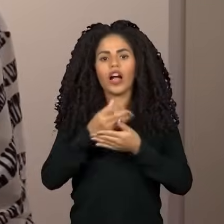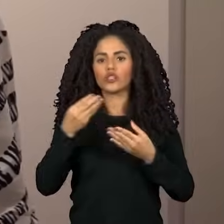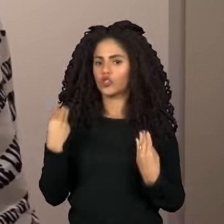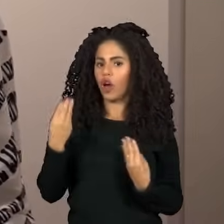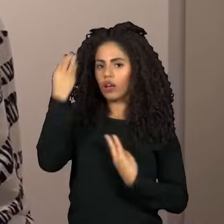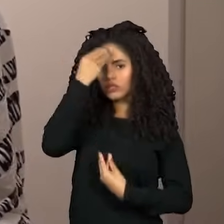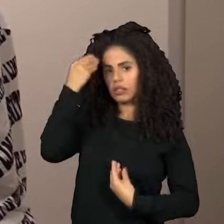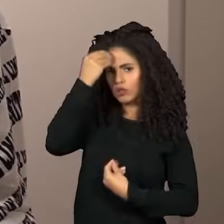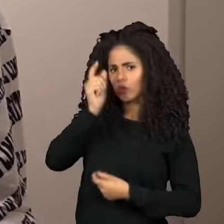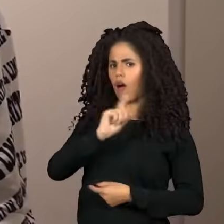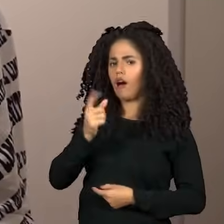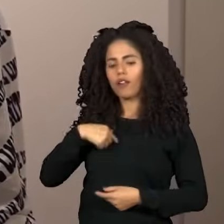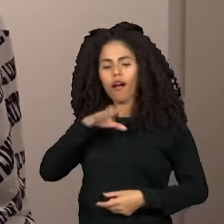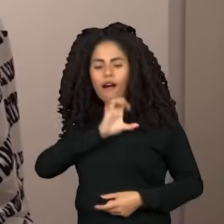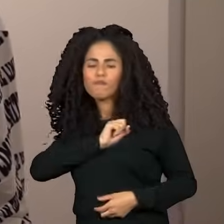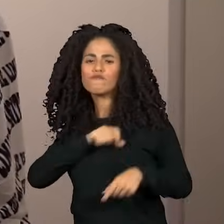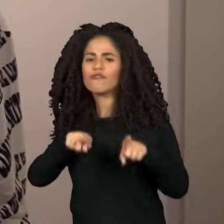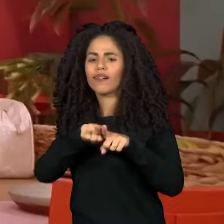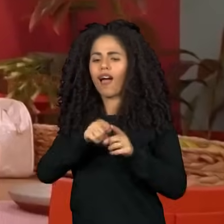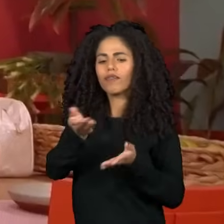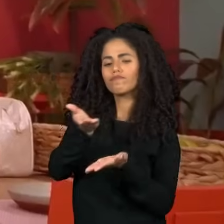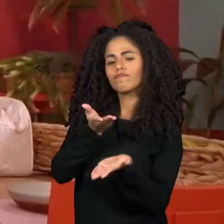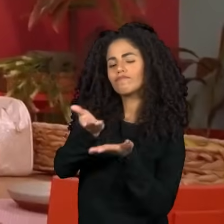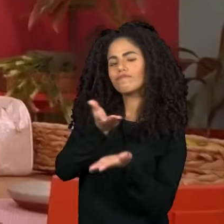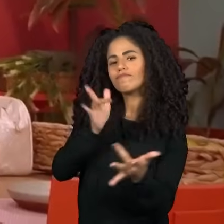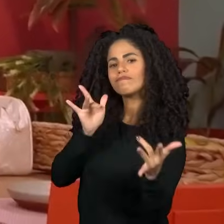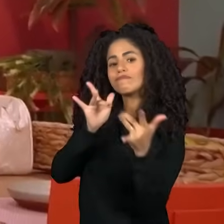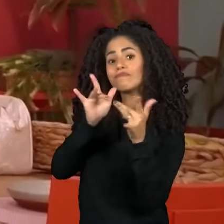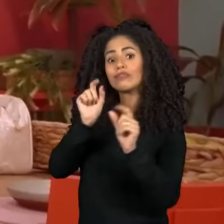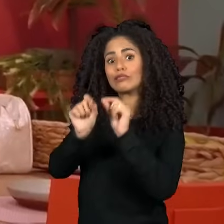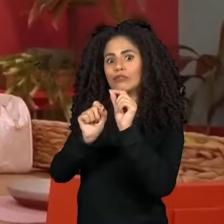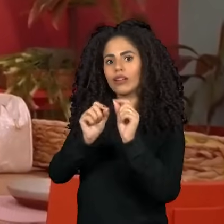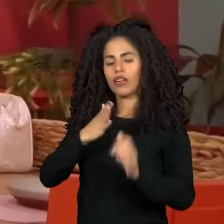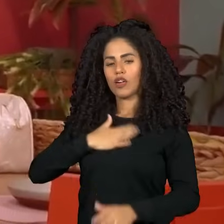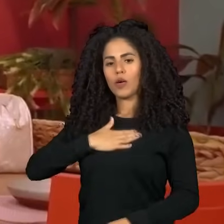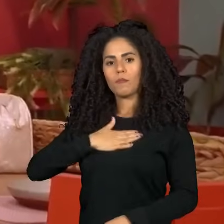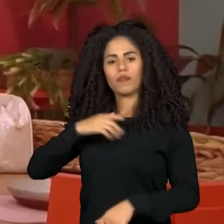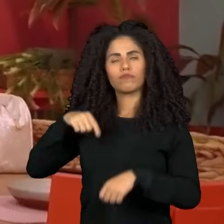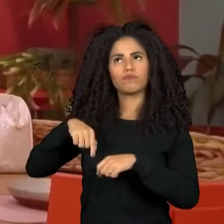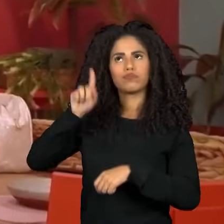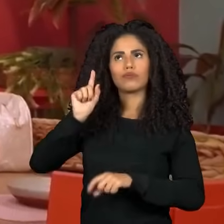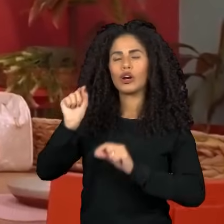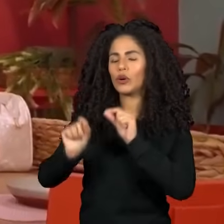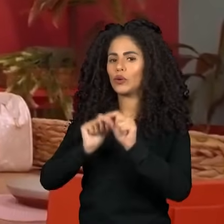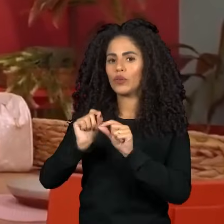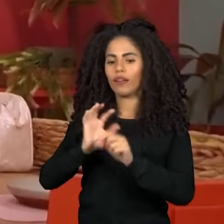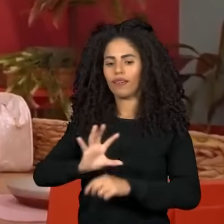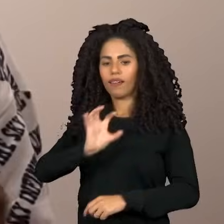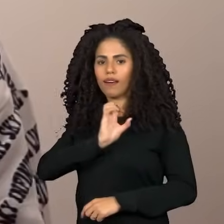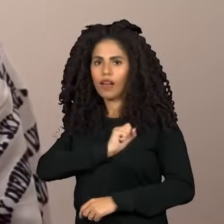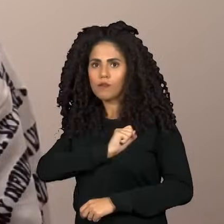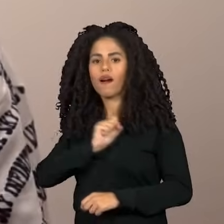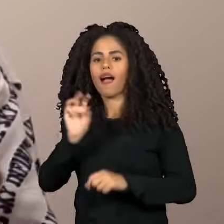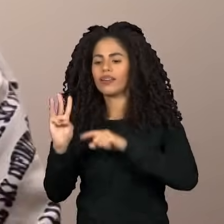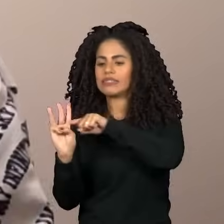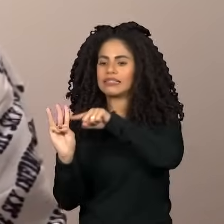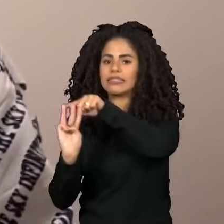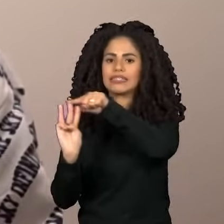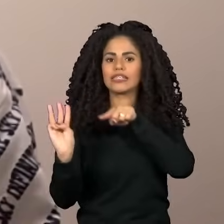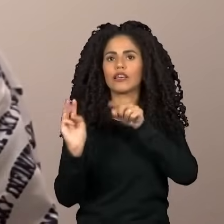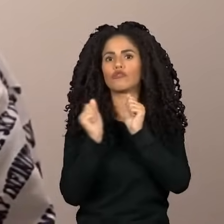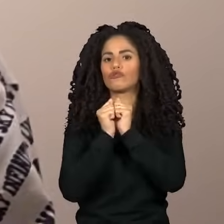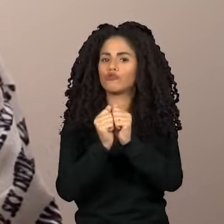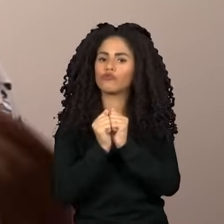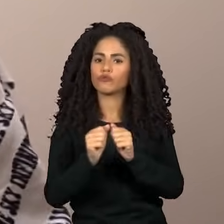numa forma amorosa, é uma troca afetiva. Eu falo que o meu grande ápice de uma relação é realmente um trisal, ou eu, um boy,